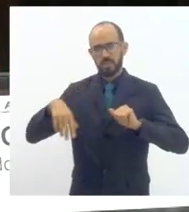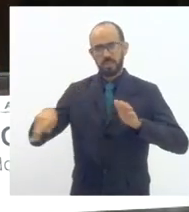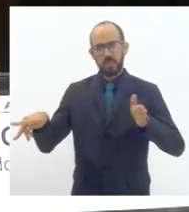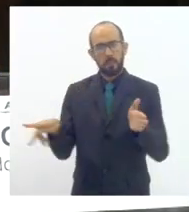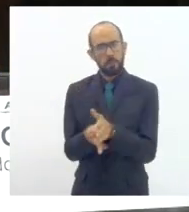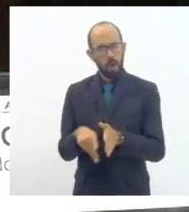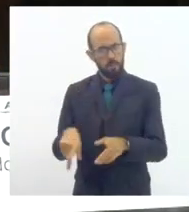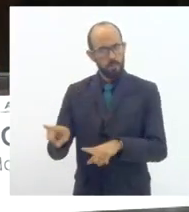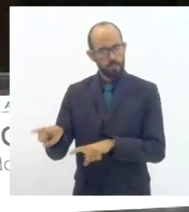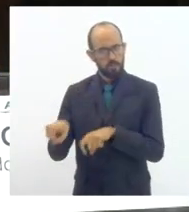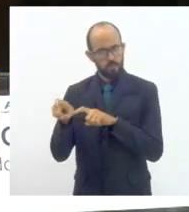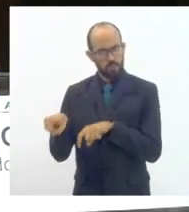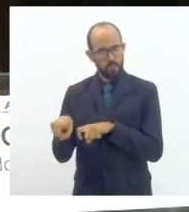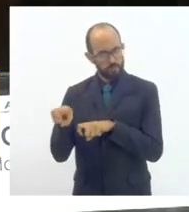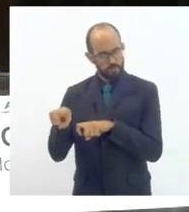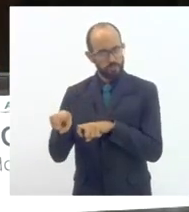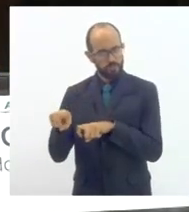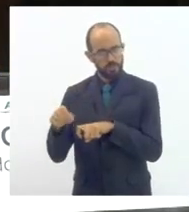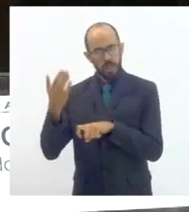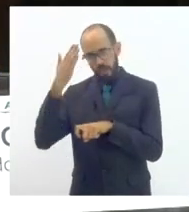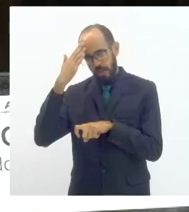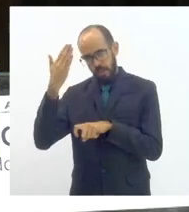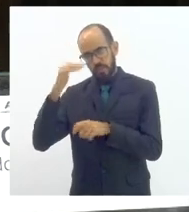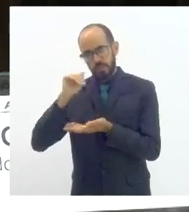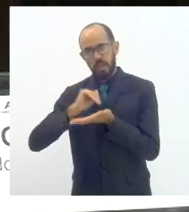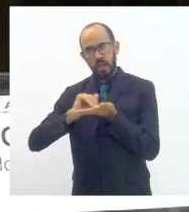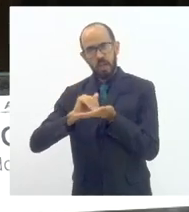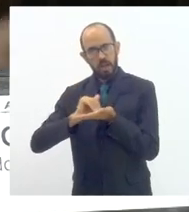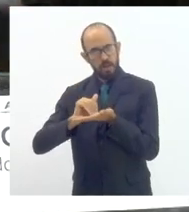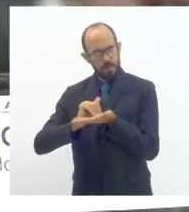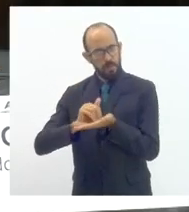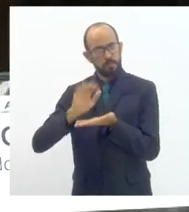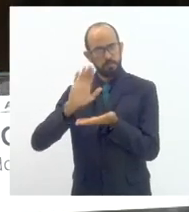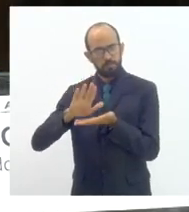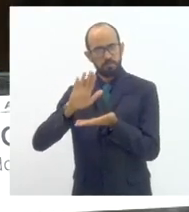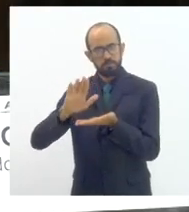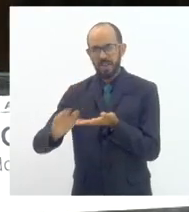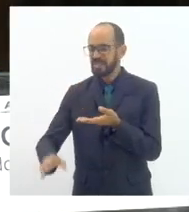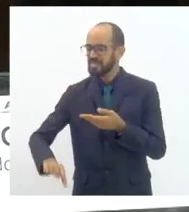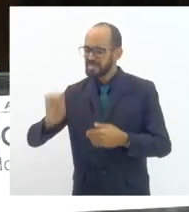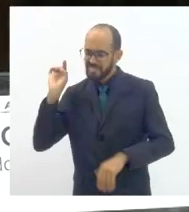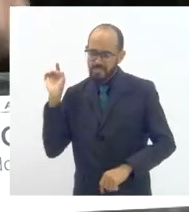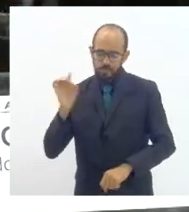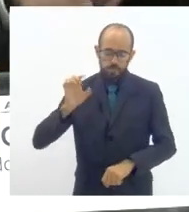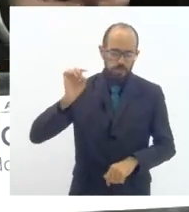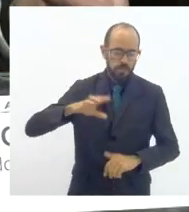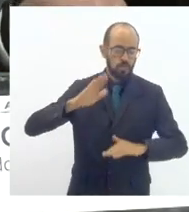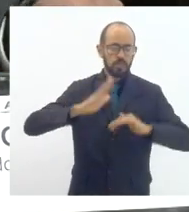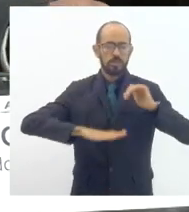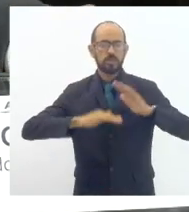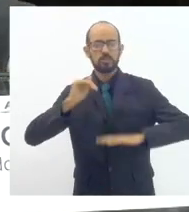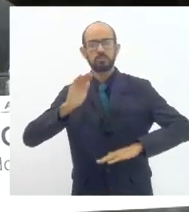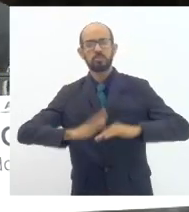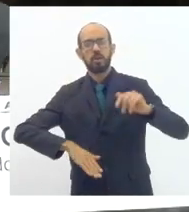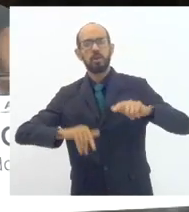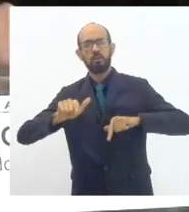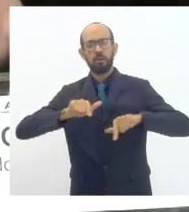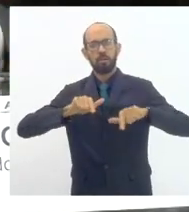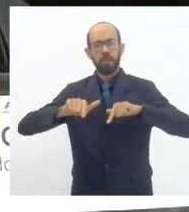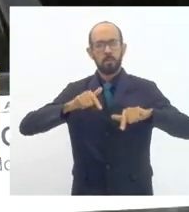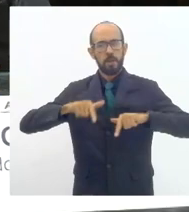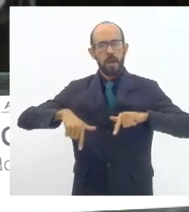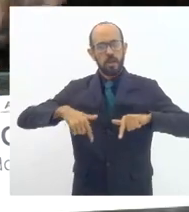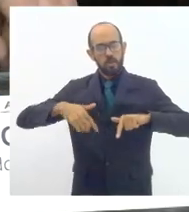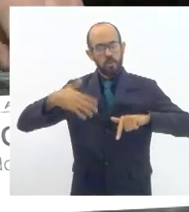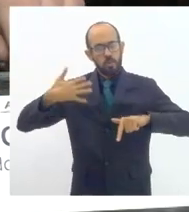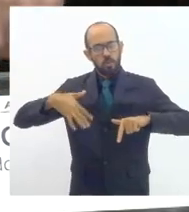quero agradecer a SEDUC, mas estender especialmente esse agradecimento a esses profissionais que lá na ponta fazem a diferença,